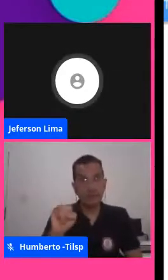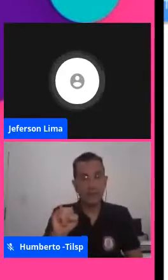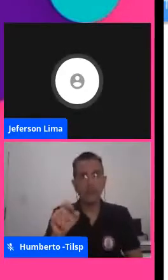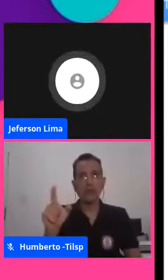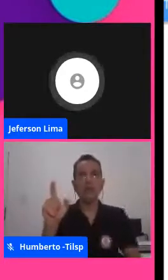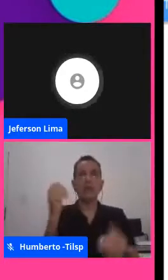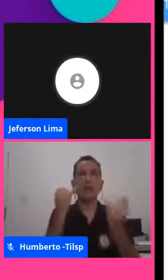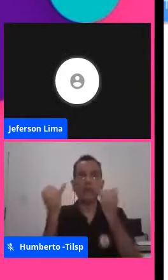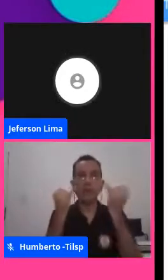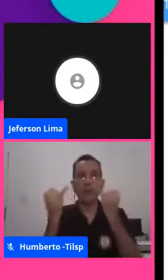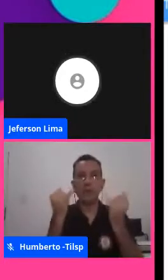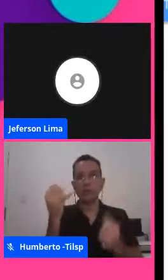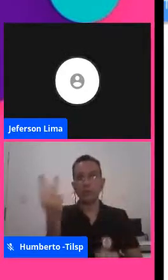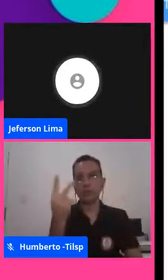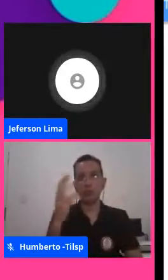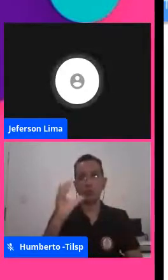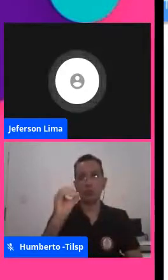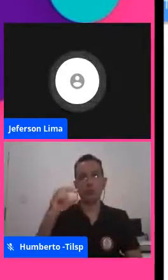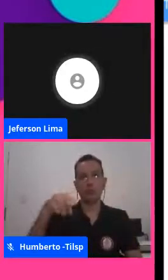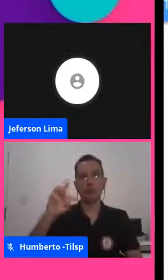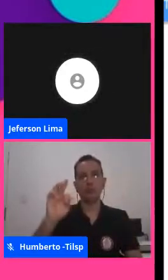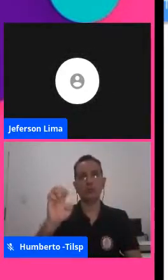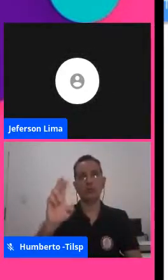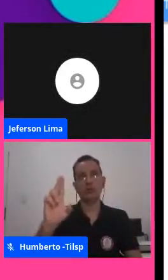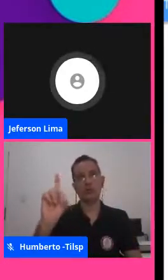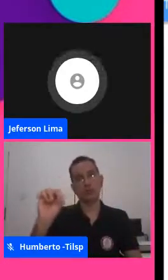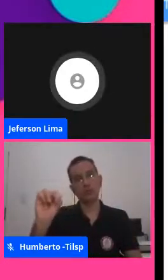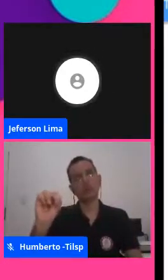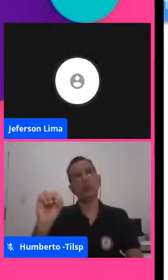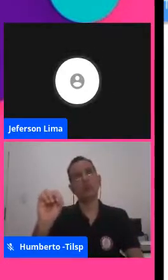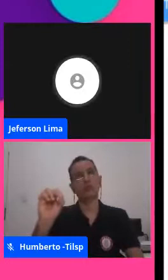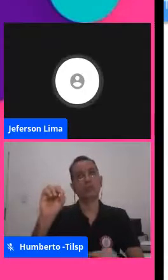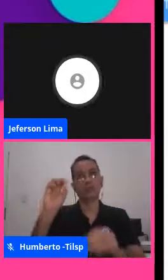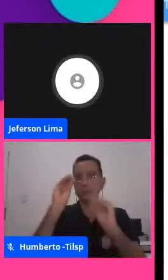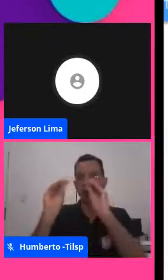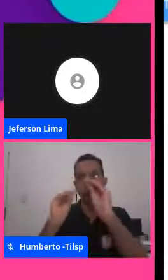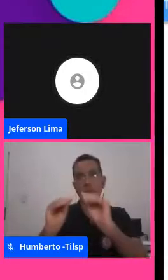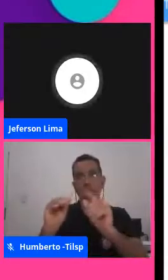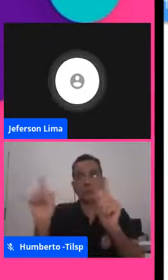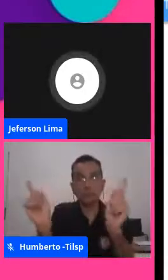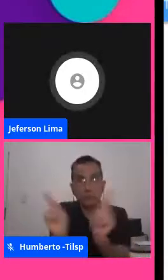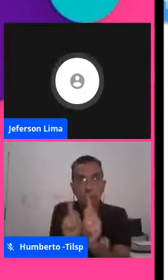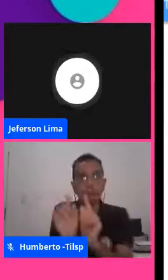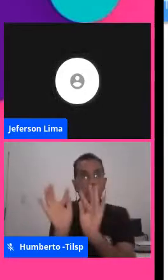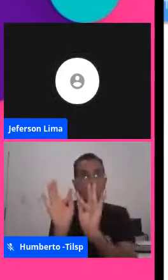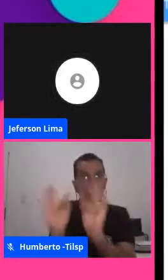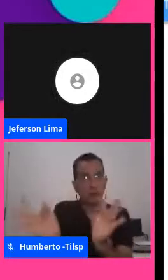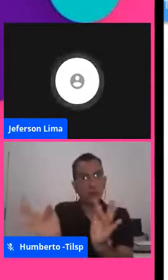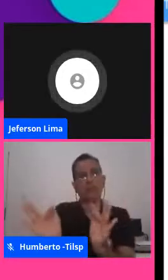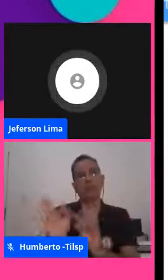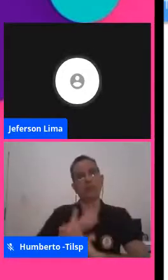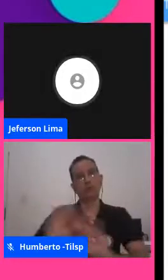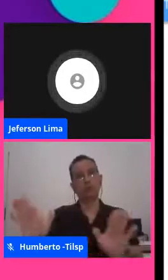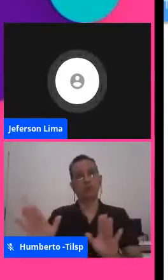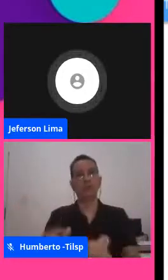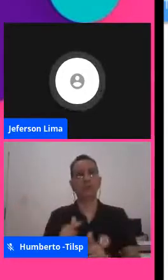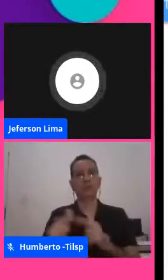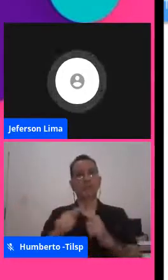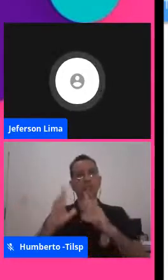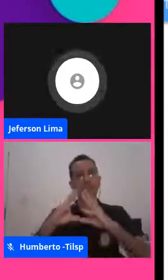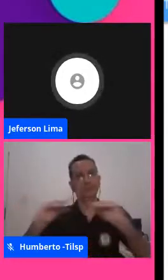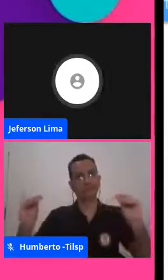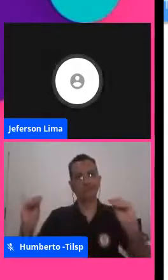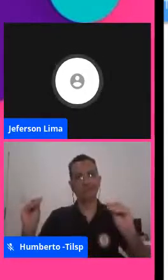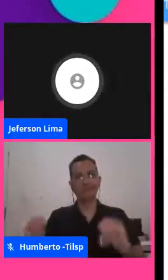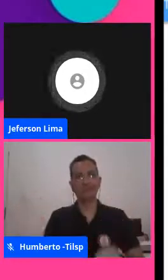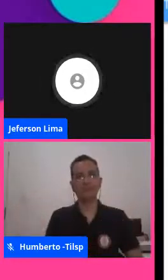split também tem um string com um length maior que 2. Certinho? Aplicação simples de resolver nosso problema. Então vamos lá. O que a gente quer